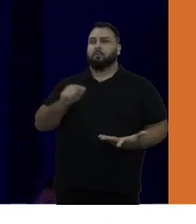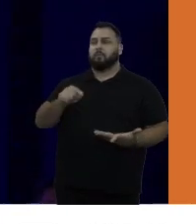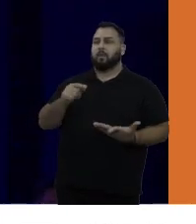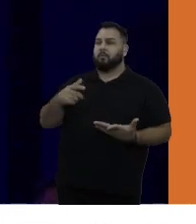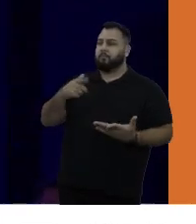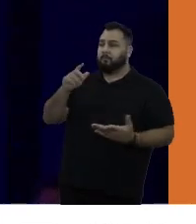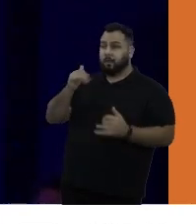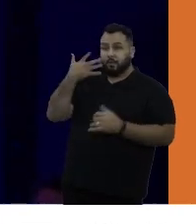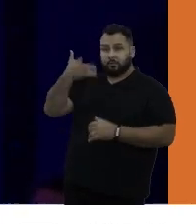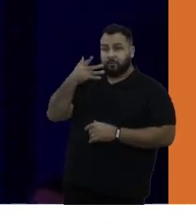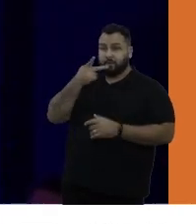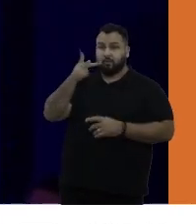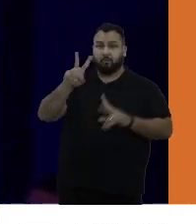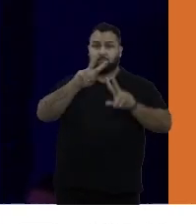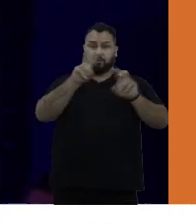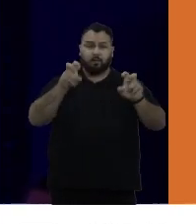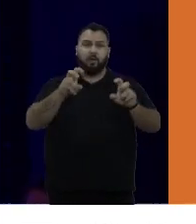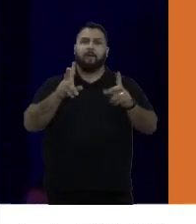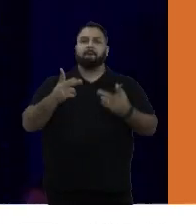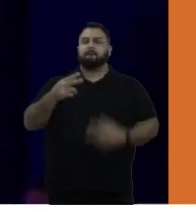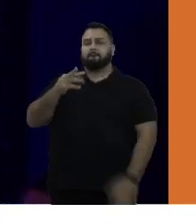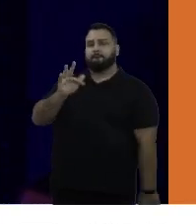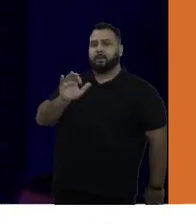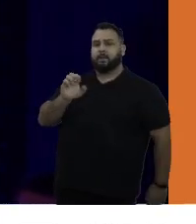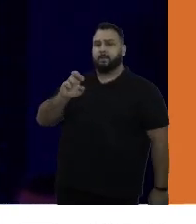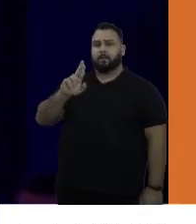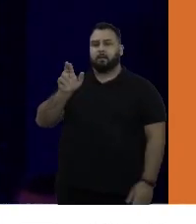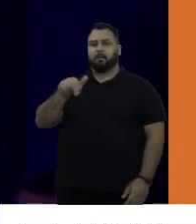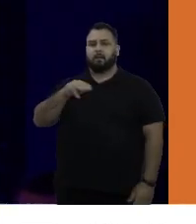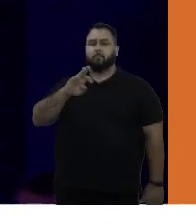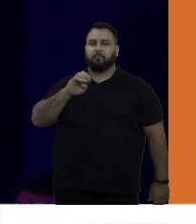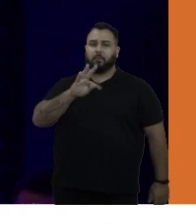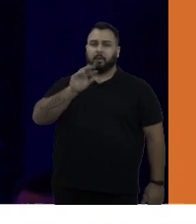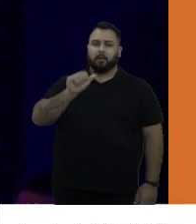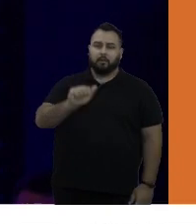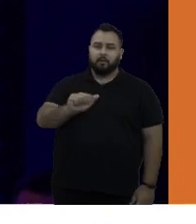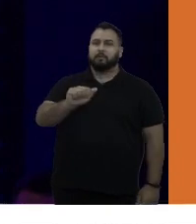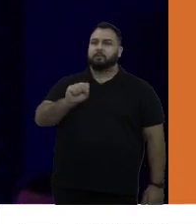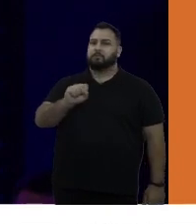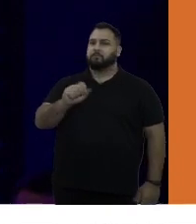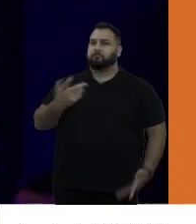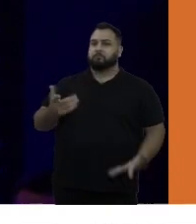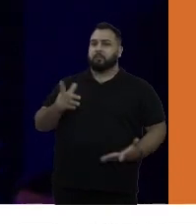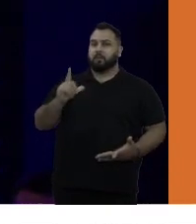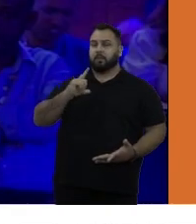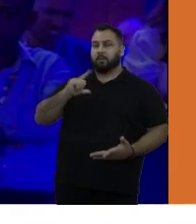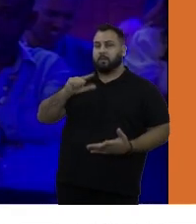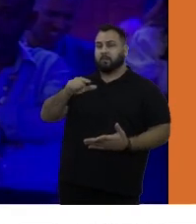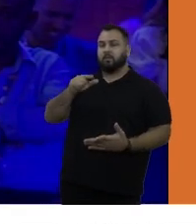sobre as ferramentas. E lá tem uma frase do David McLuhan, que ele fala assim,